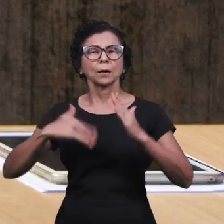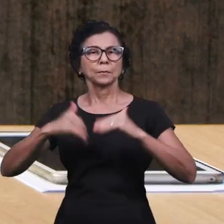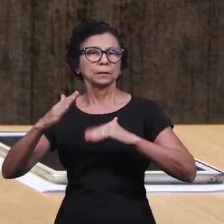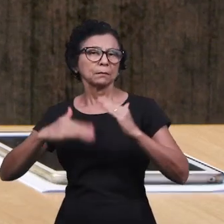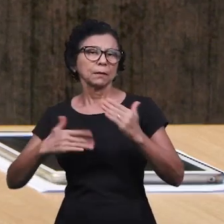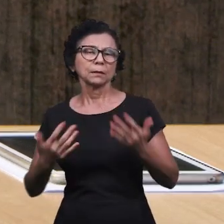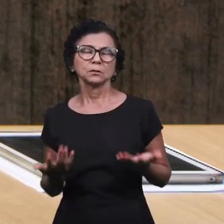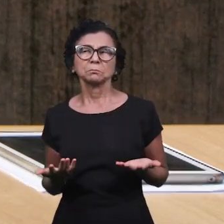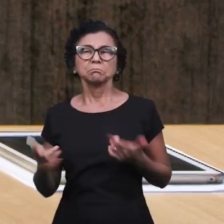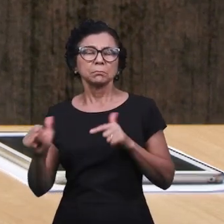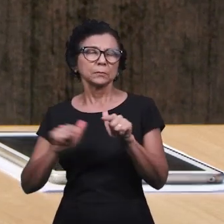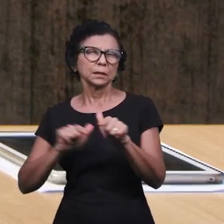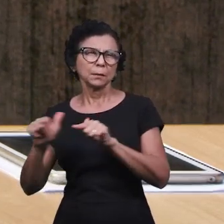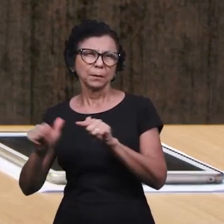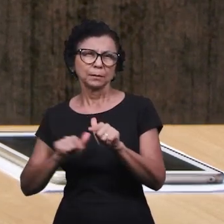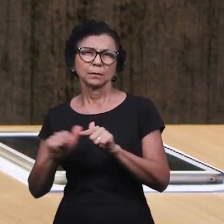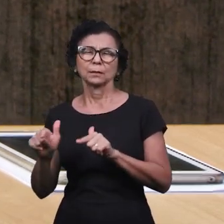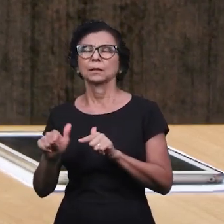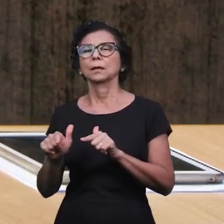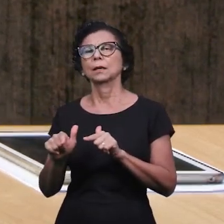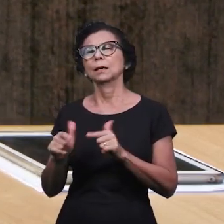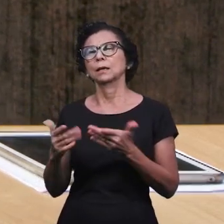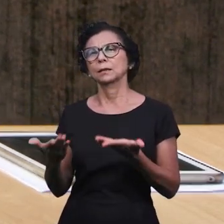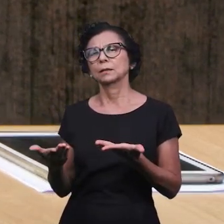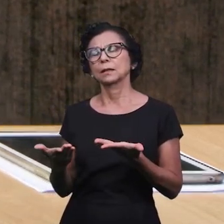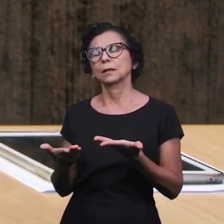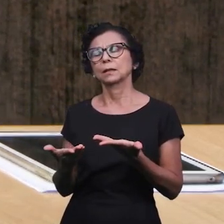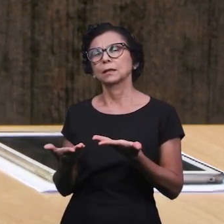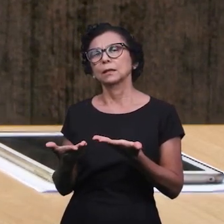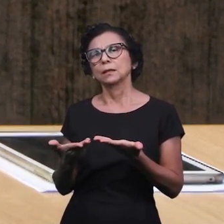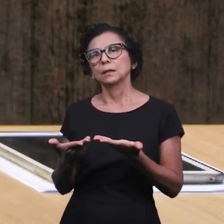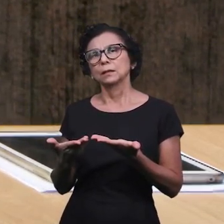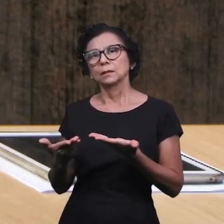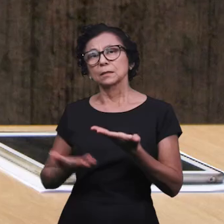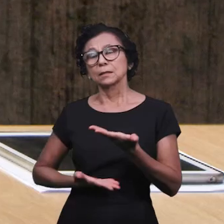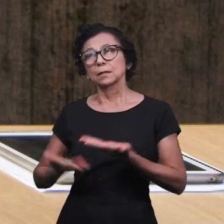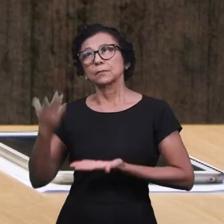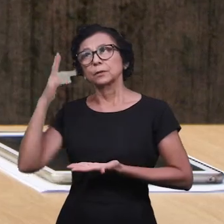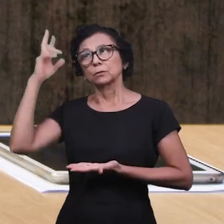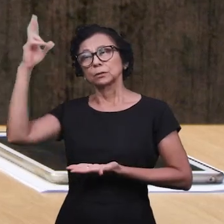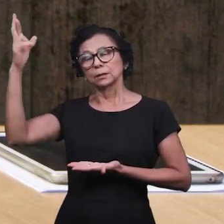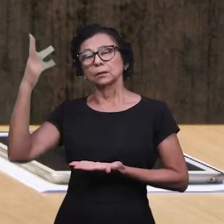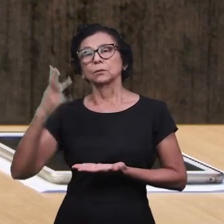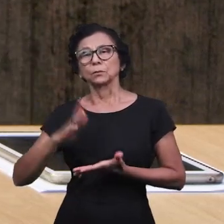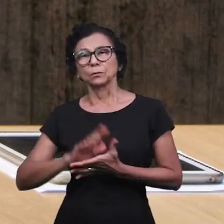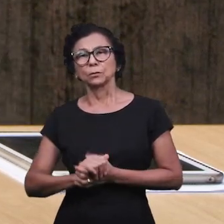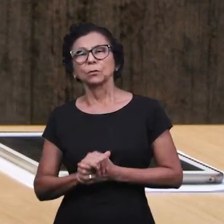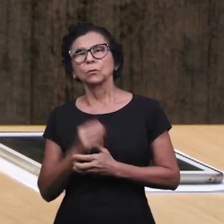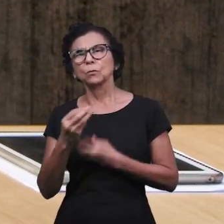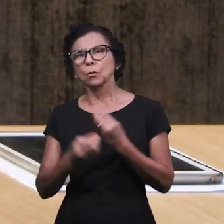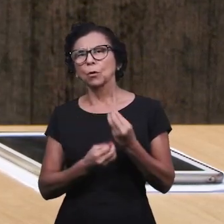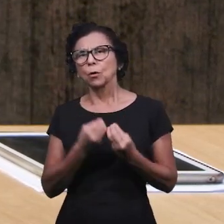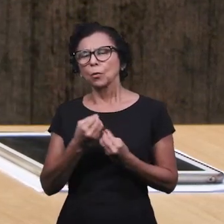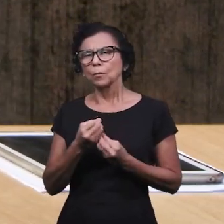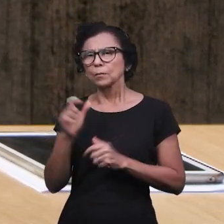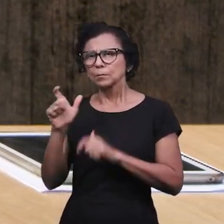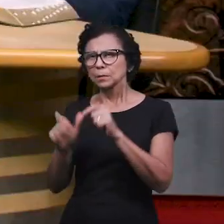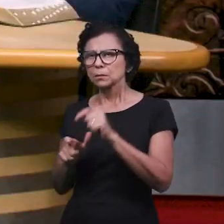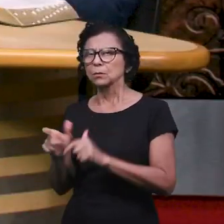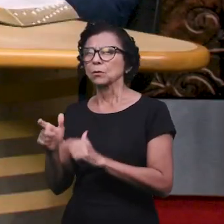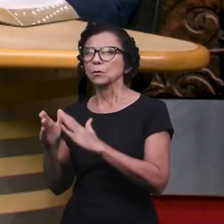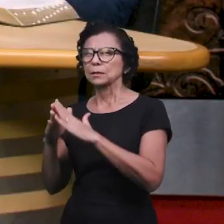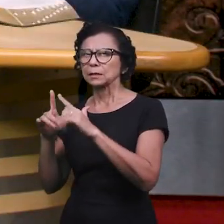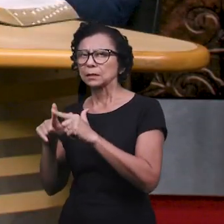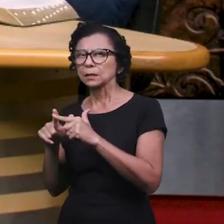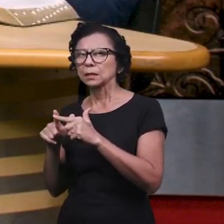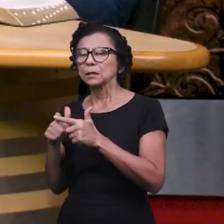o cuidado da ovelha, para o cuidado do rebanho. Tanto que, pastor Francisco, a